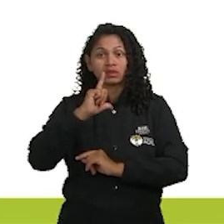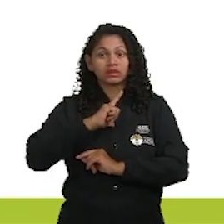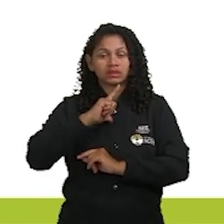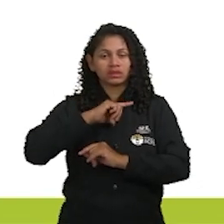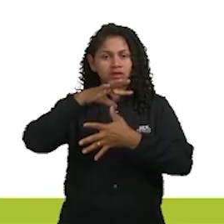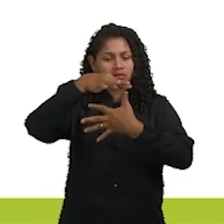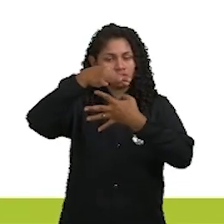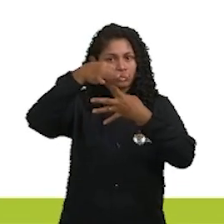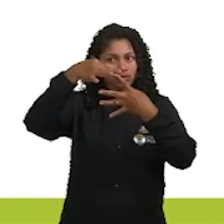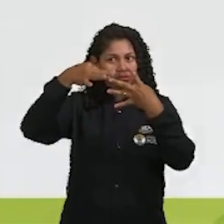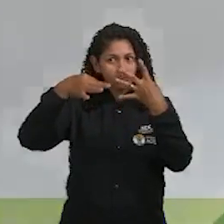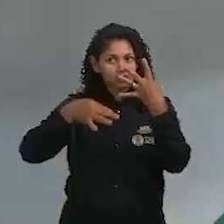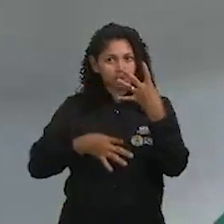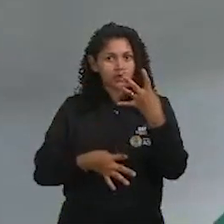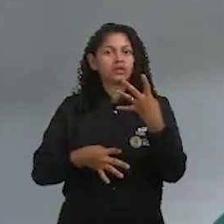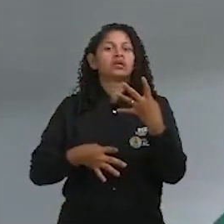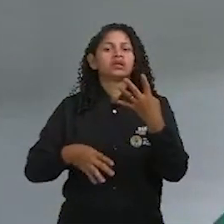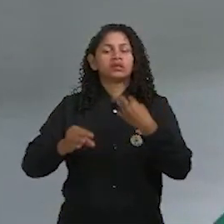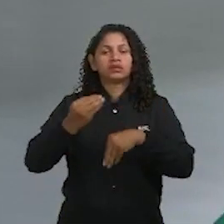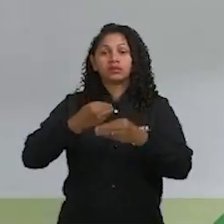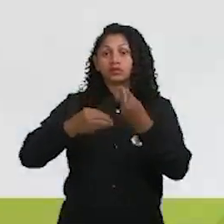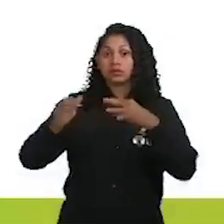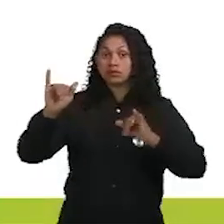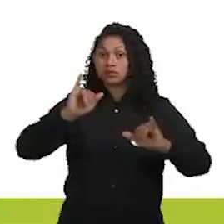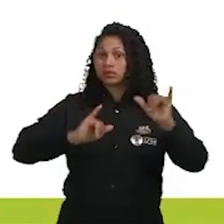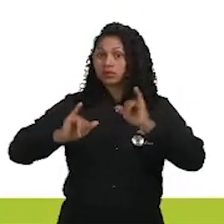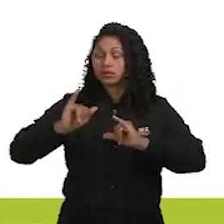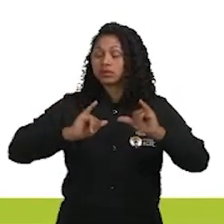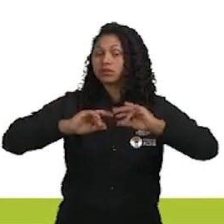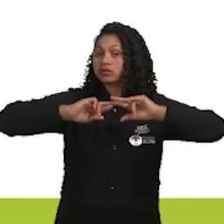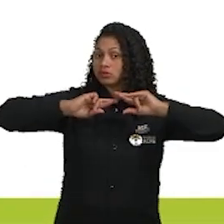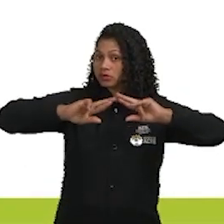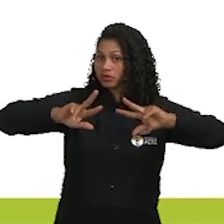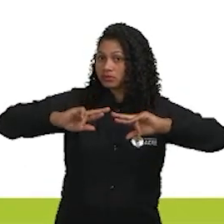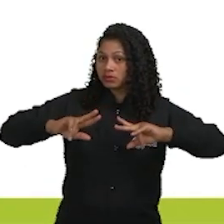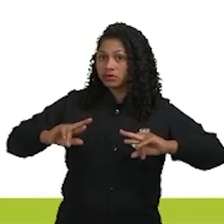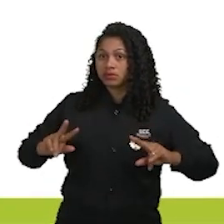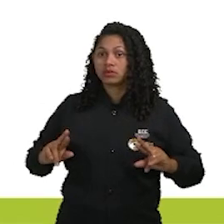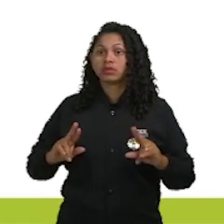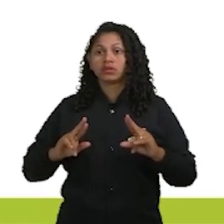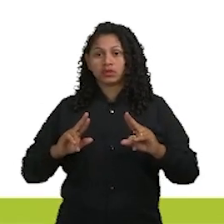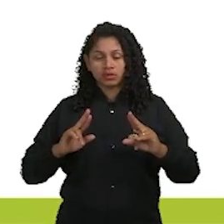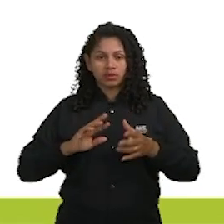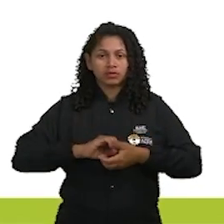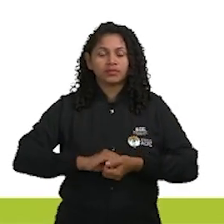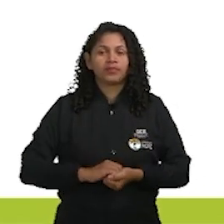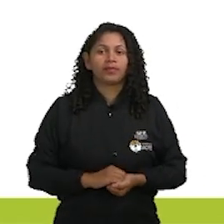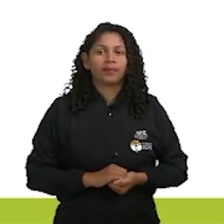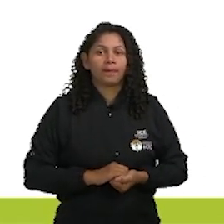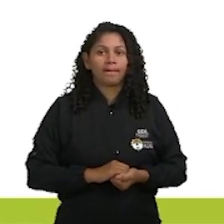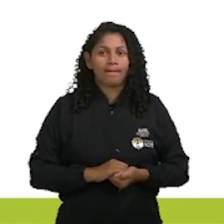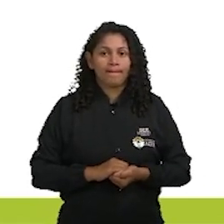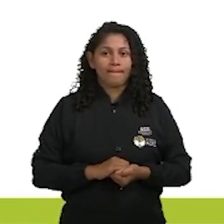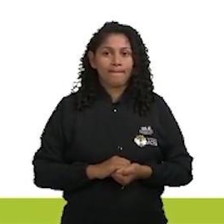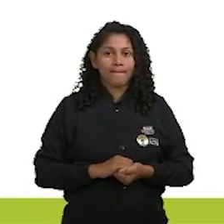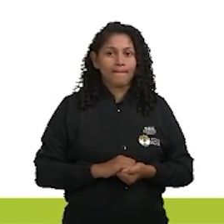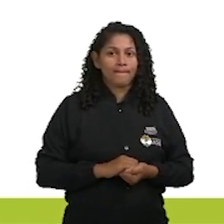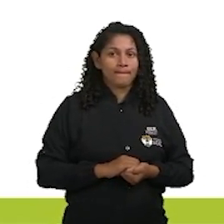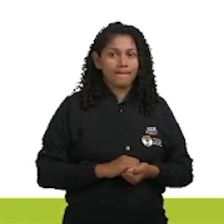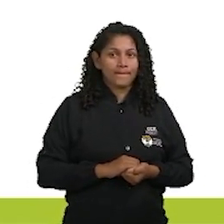4 reações diferentes. Vou passar aqui adiante, que eu coloquei o esquema um pouquinho maior para vocês